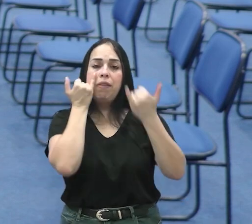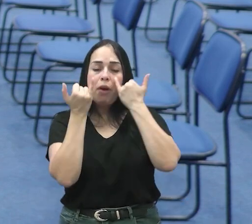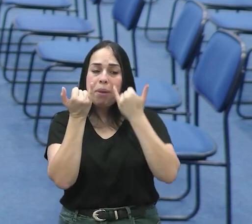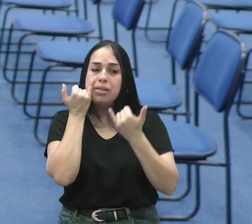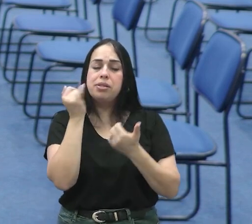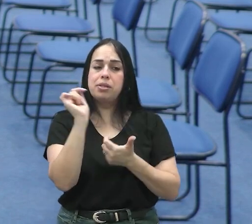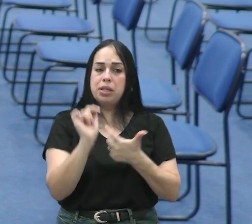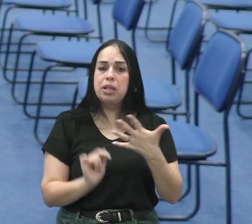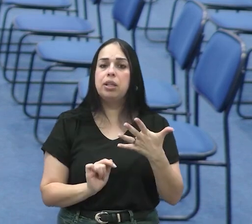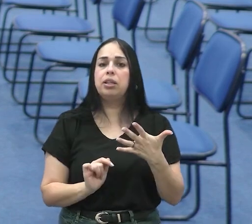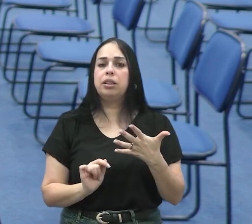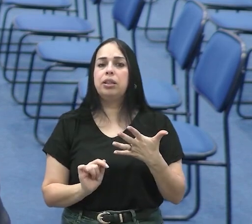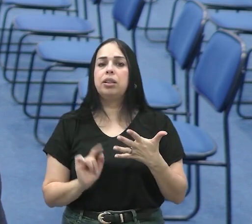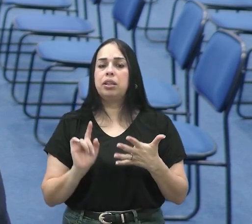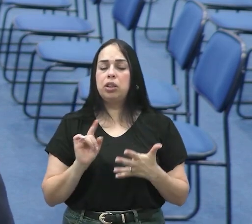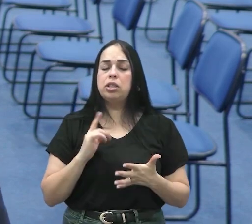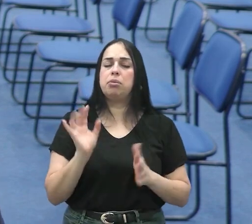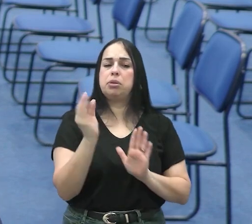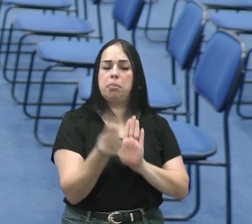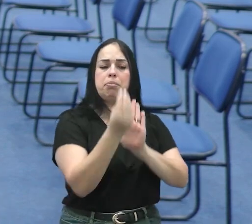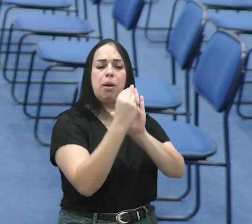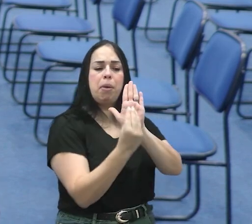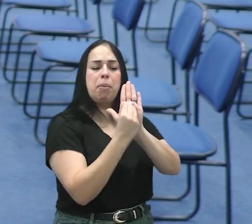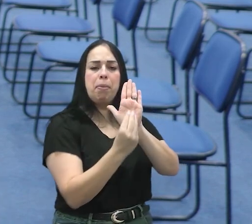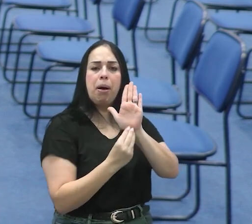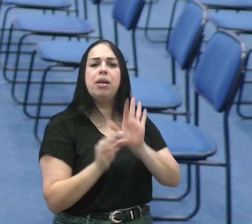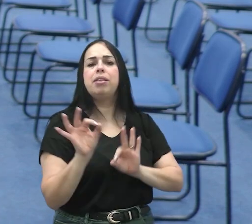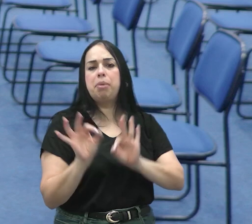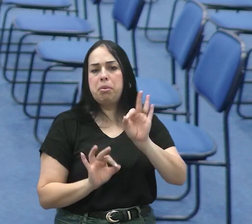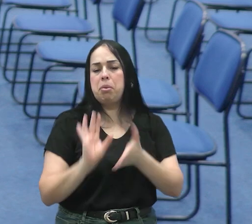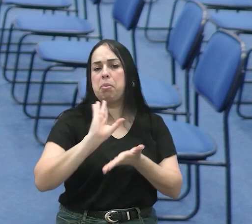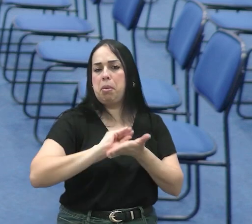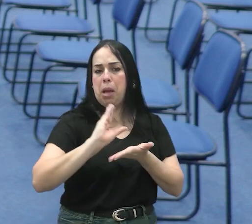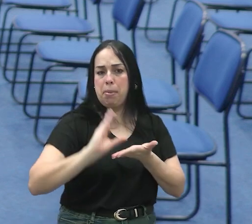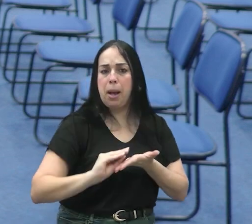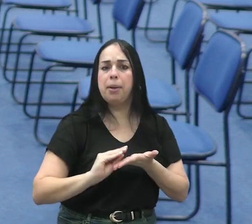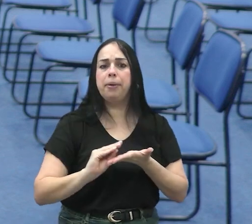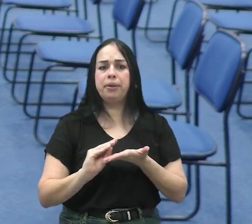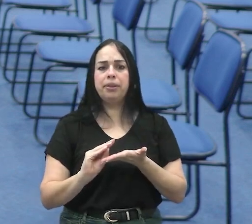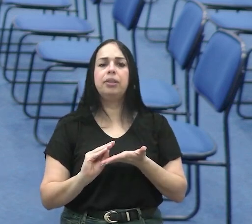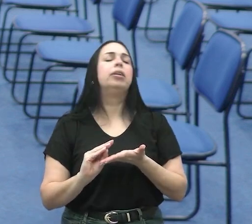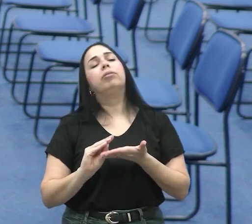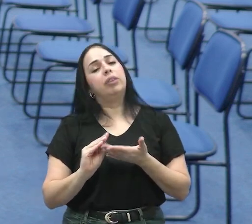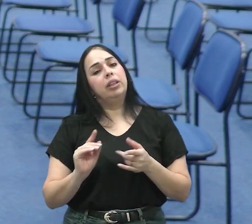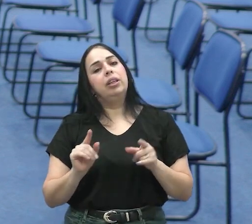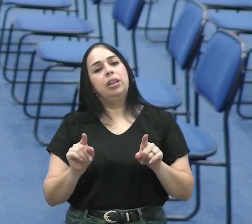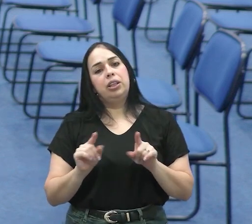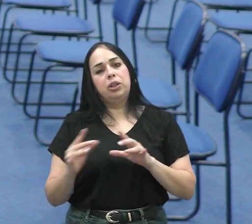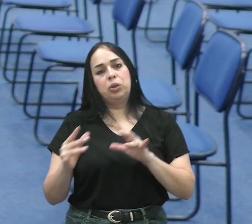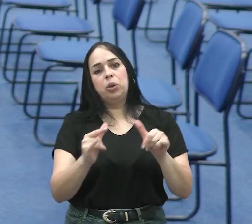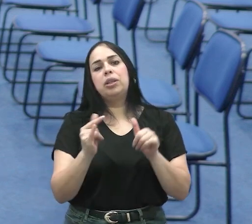informações colhidas na audiência pública estão sendo relacionadas, estão sendo elaboradas atas de todas as audiências públicas e todas